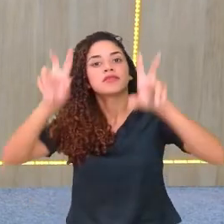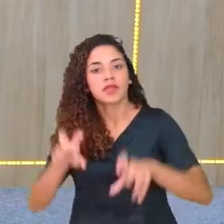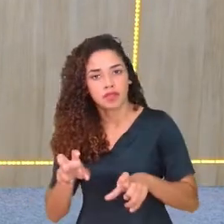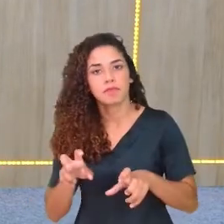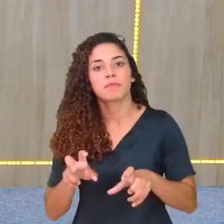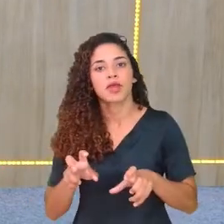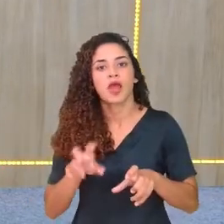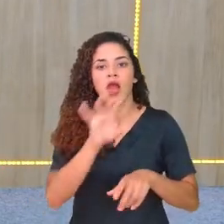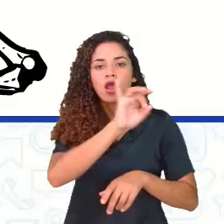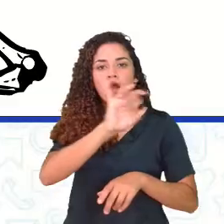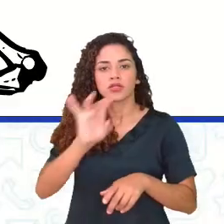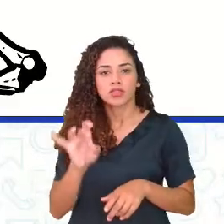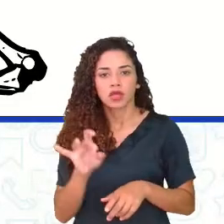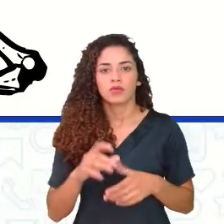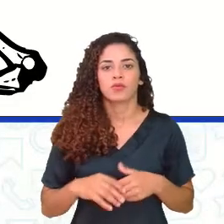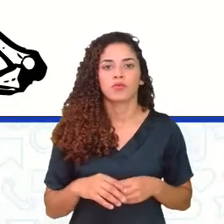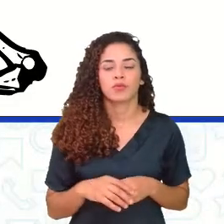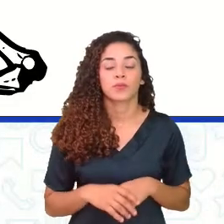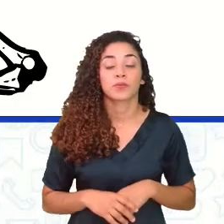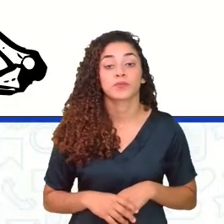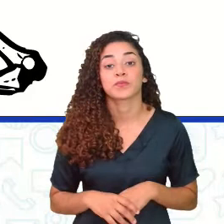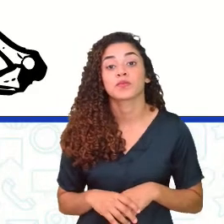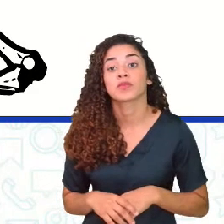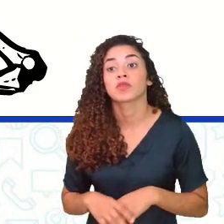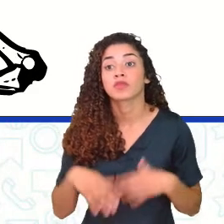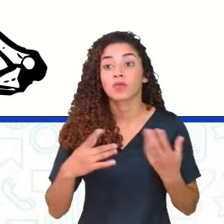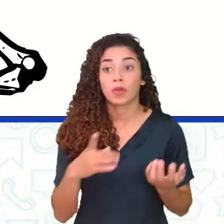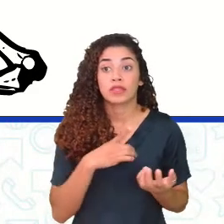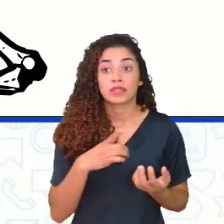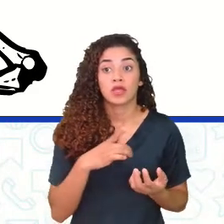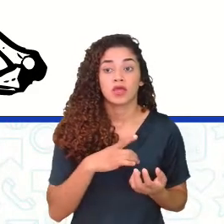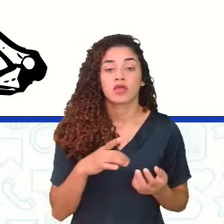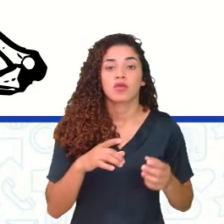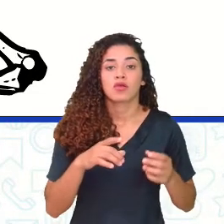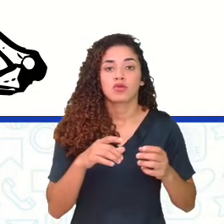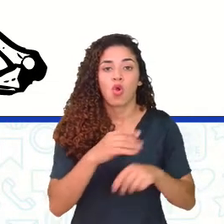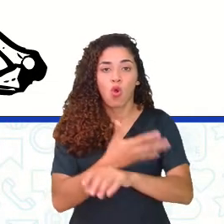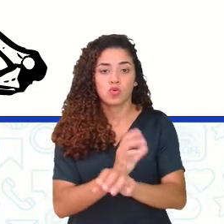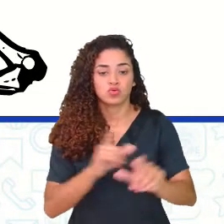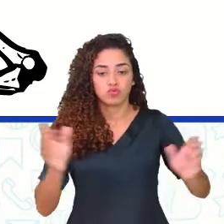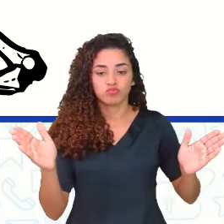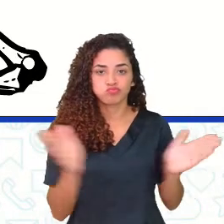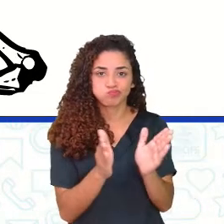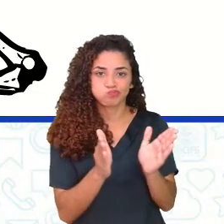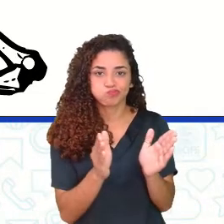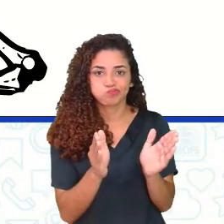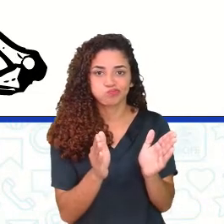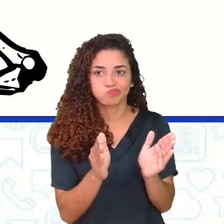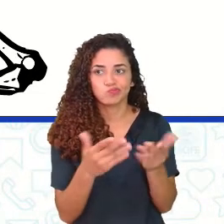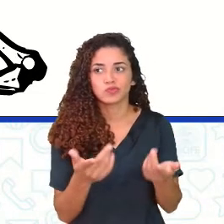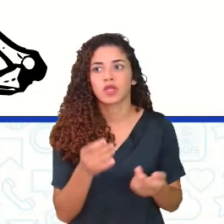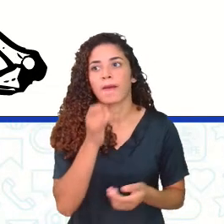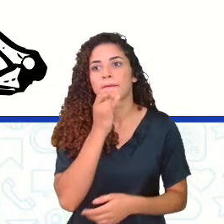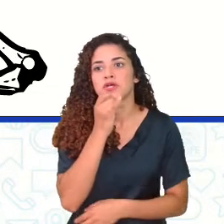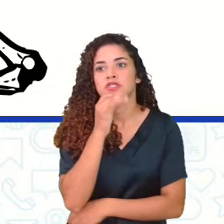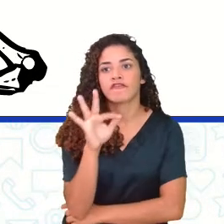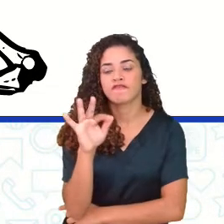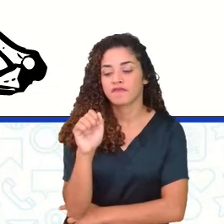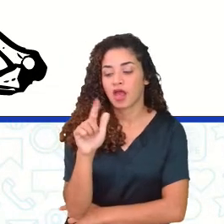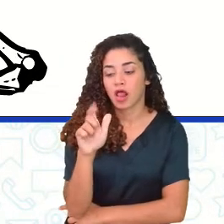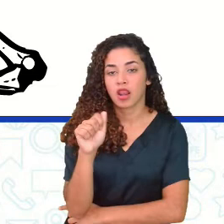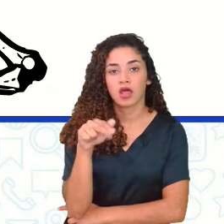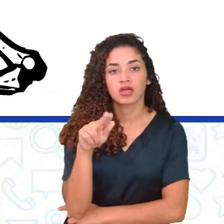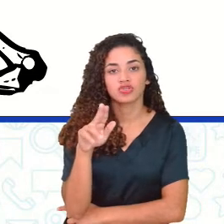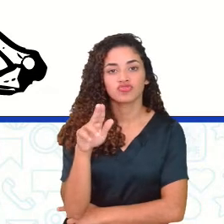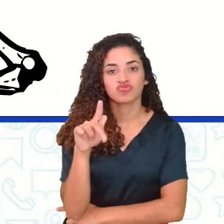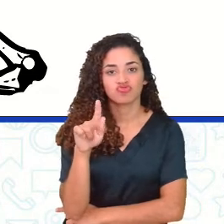forma. Então, o que é que nós temos aqui? Nós temos ossos curtos, como é o caso aí, né, das nossas falanges, cada um